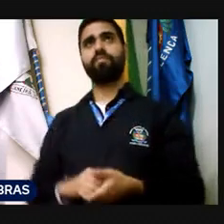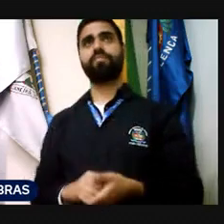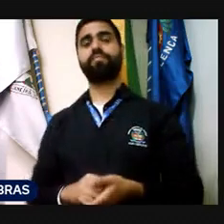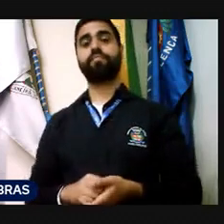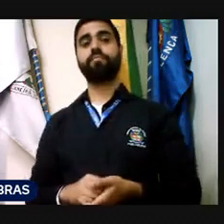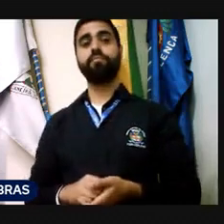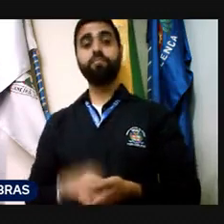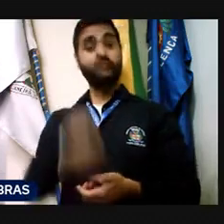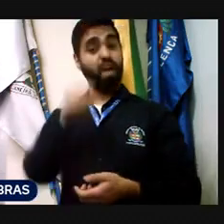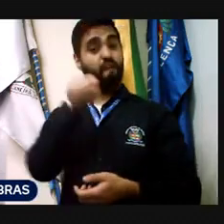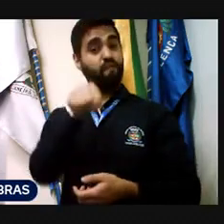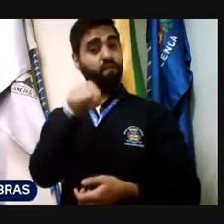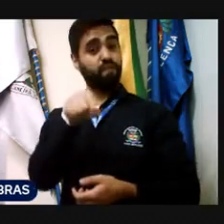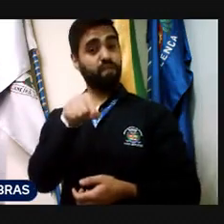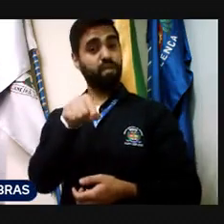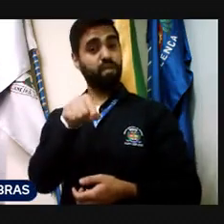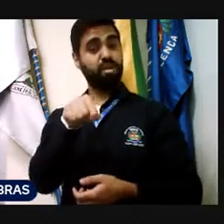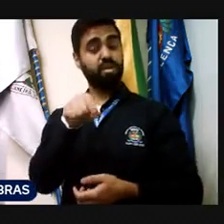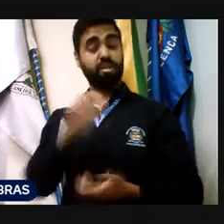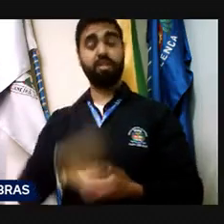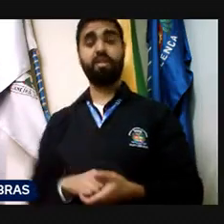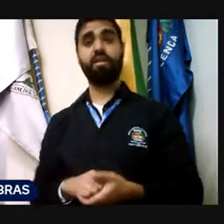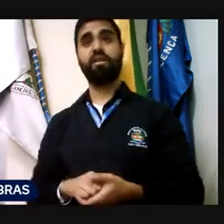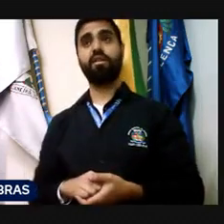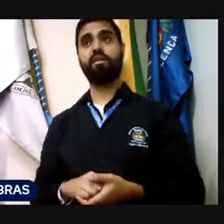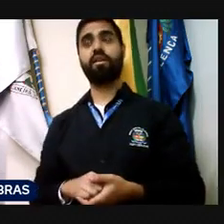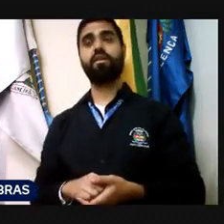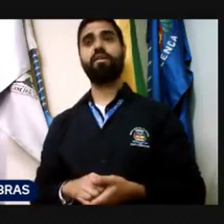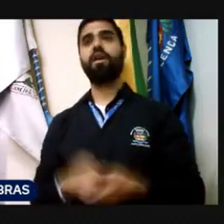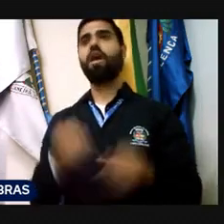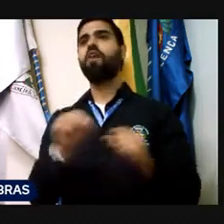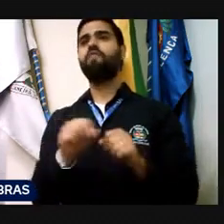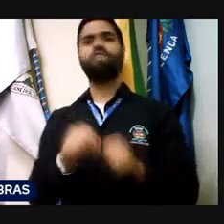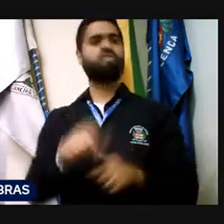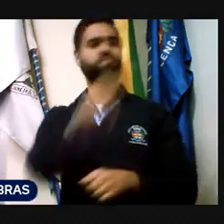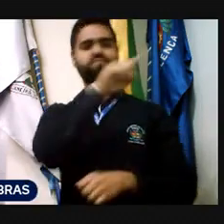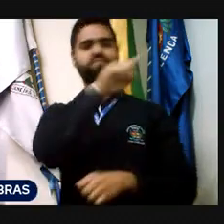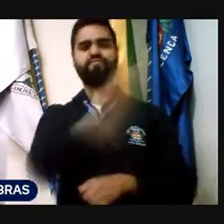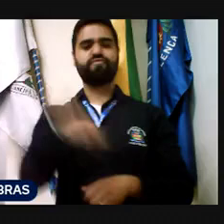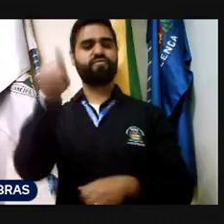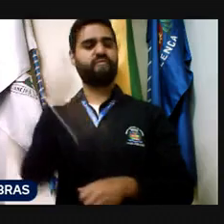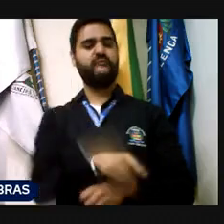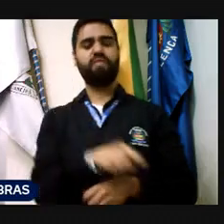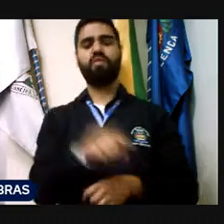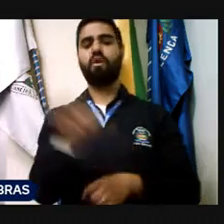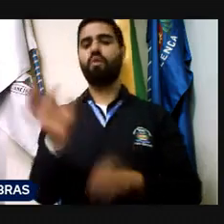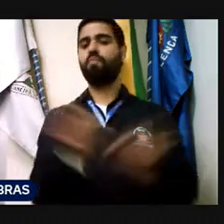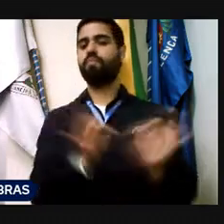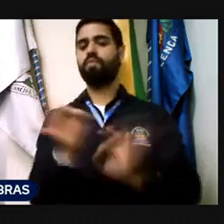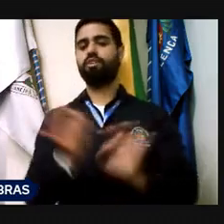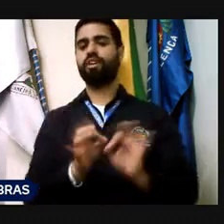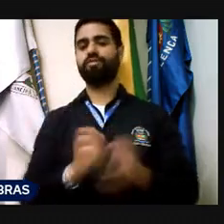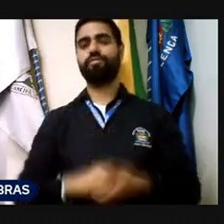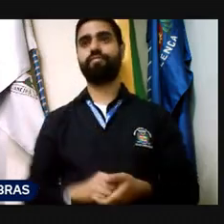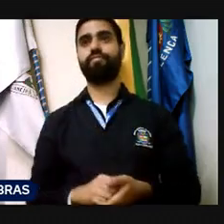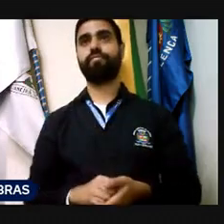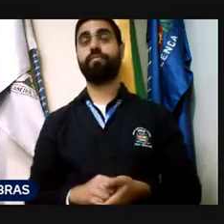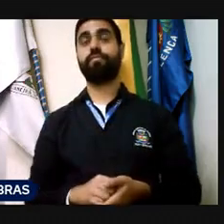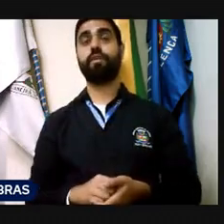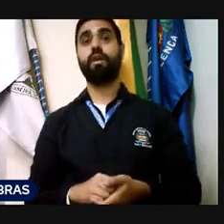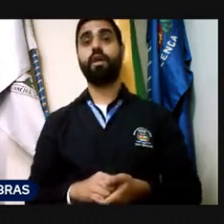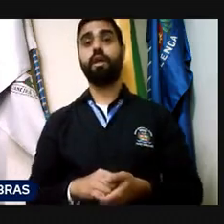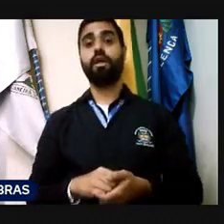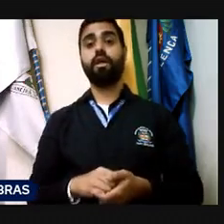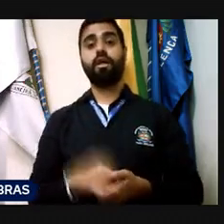E você, mesquinho, fez o que fez, vetou o projeto da síndrome de